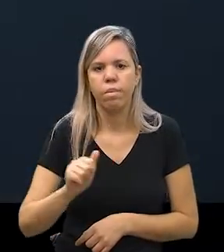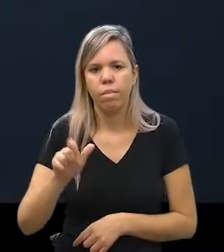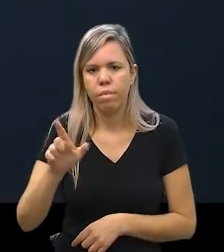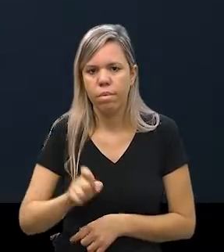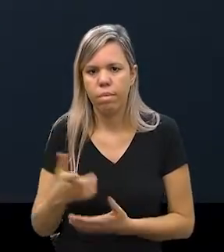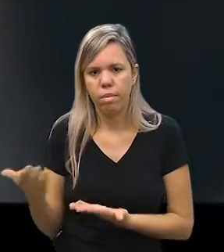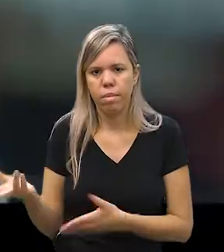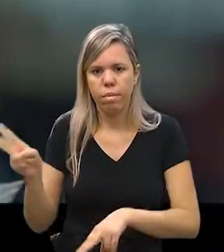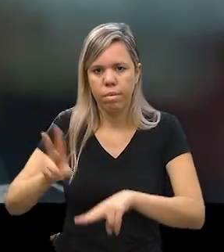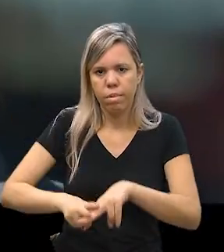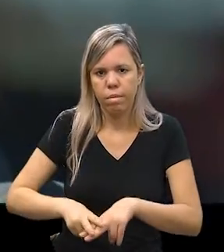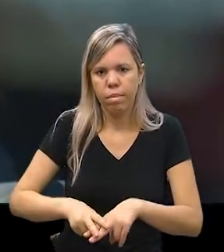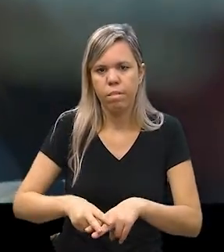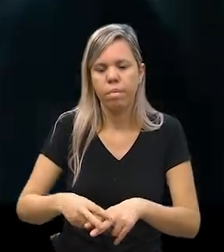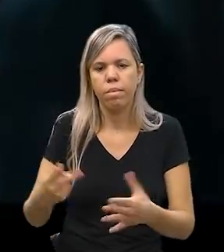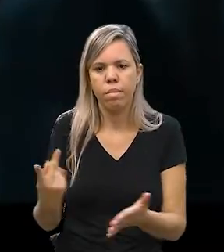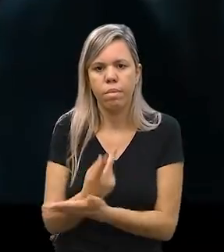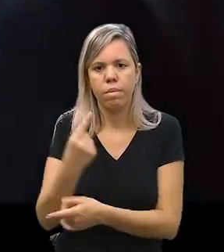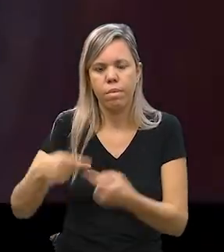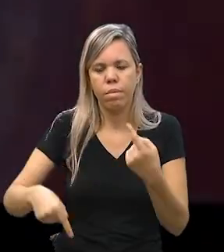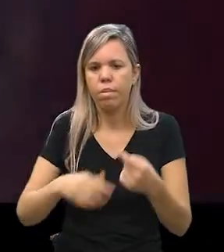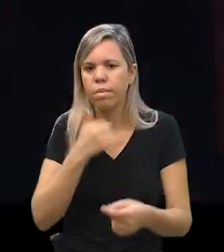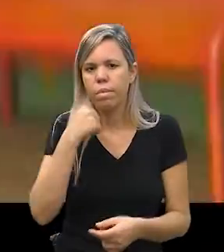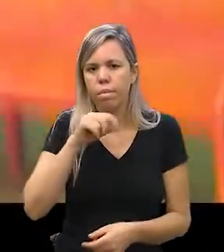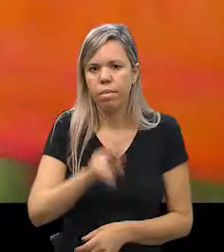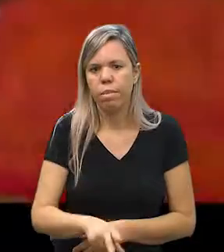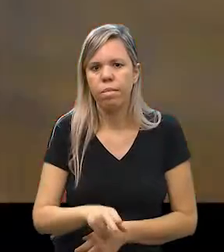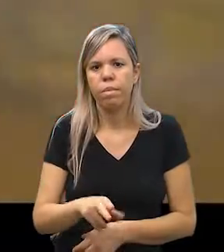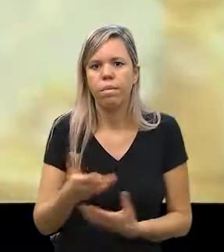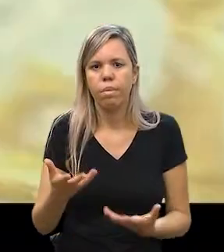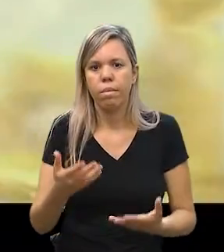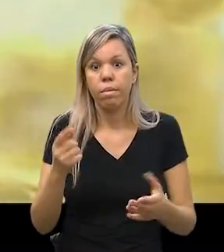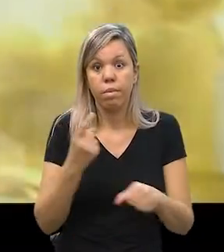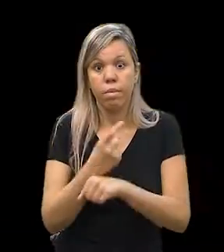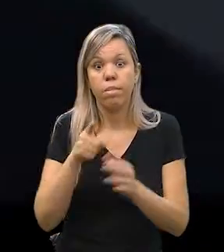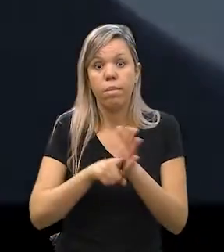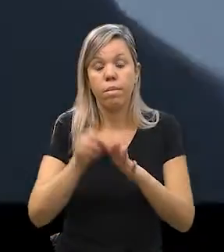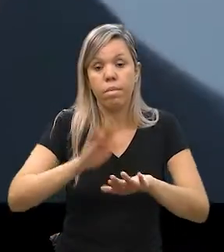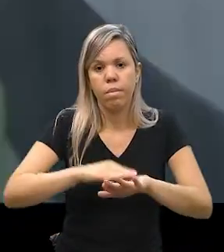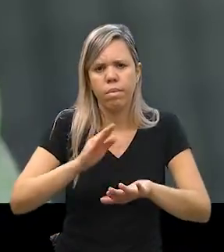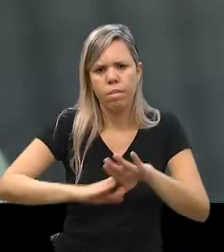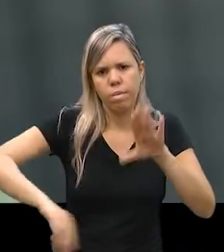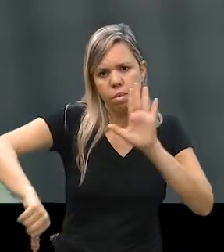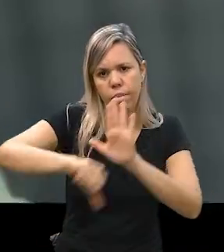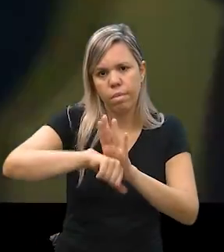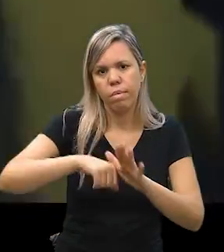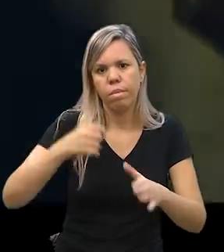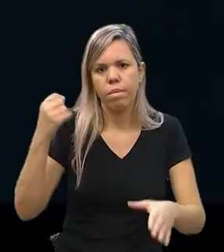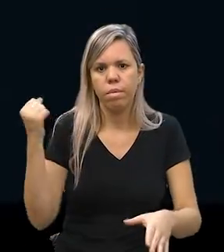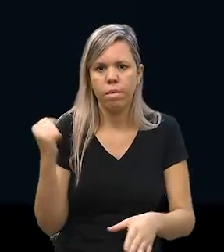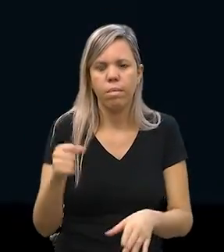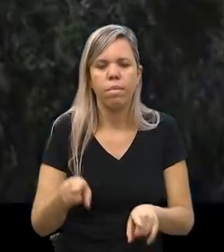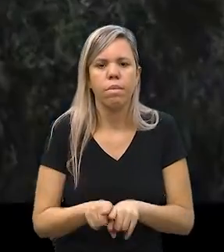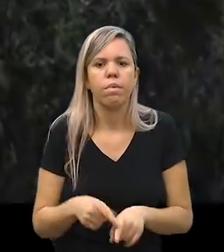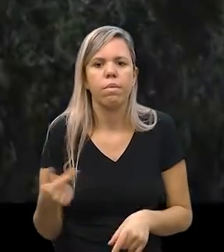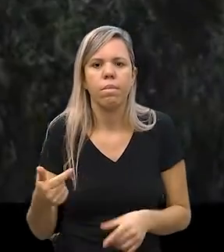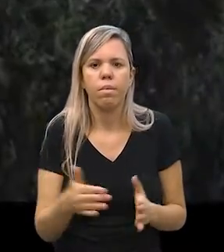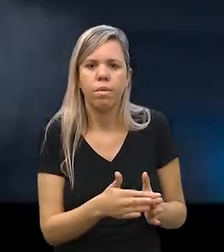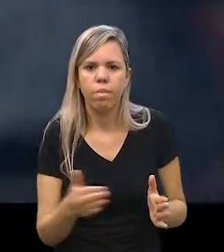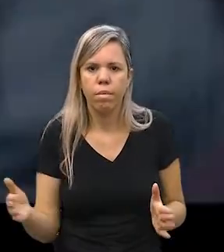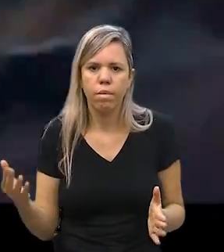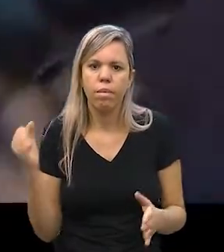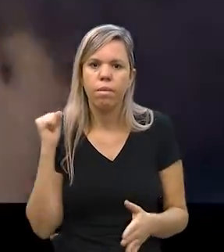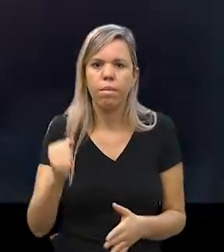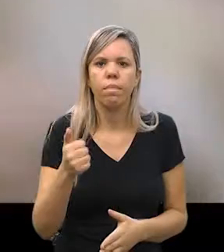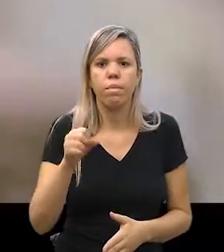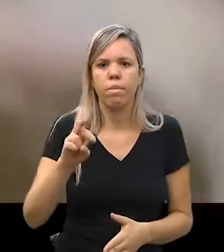Alex, preso injustamente pela morte da irmã. Ele quer descobrir os autores do crime e se vingar. A segunda temporada de